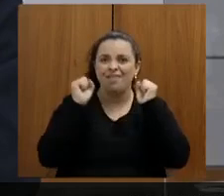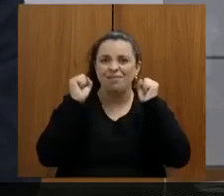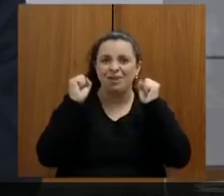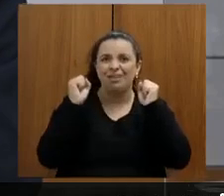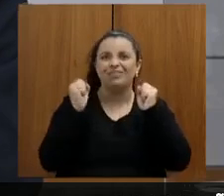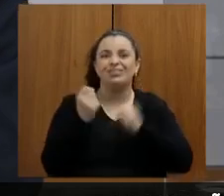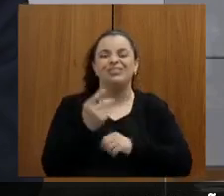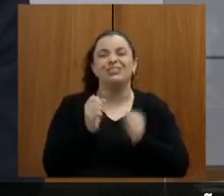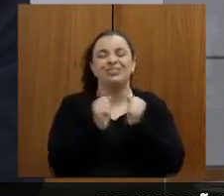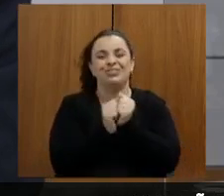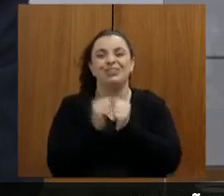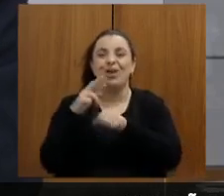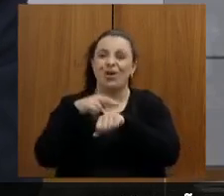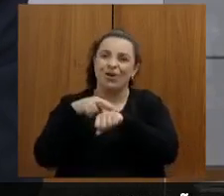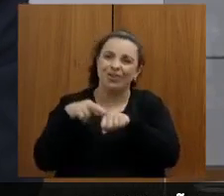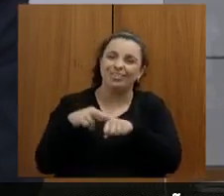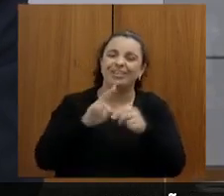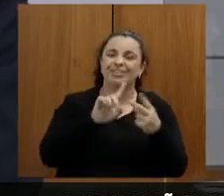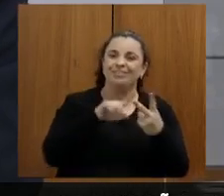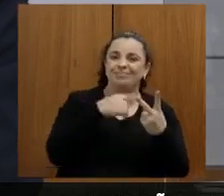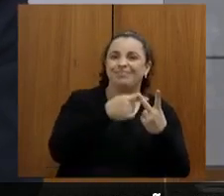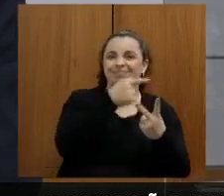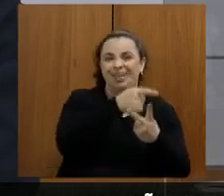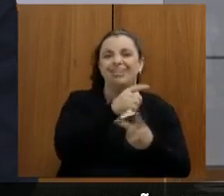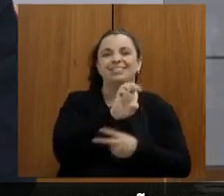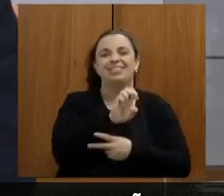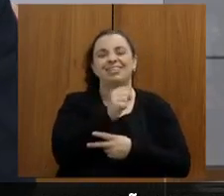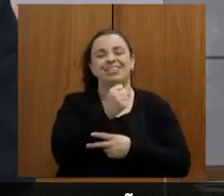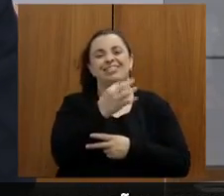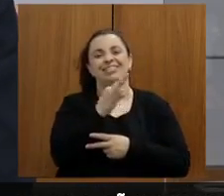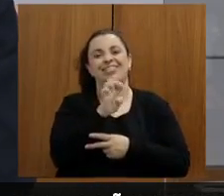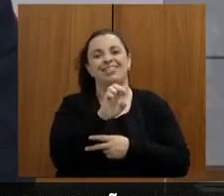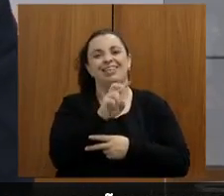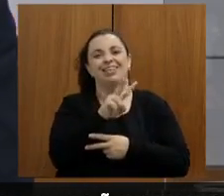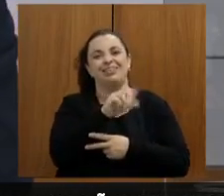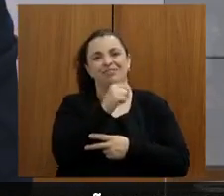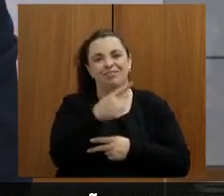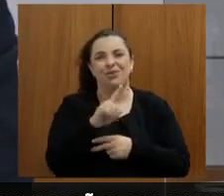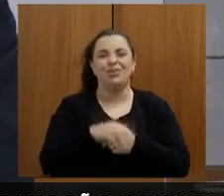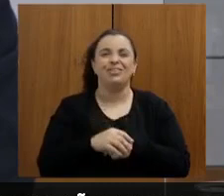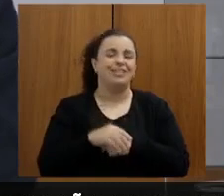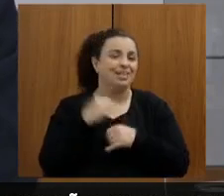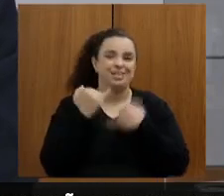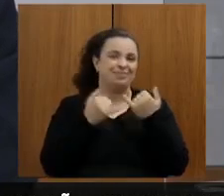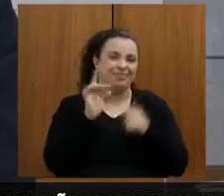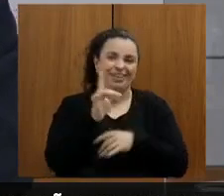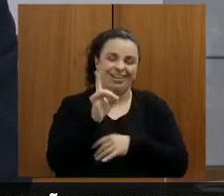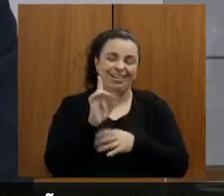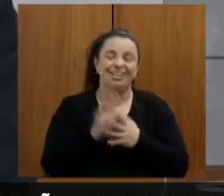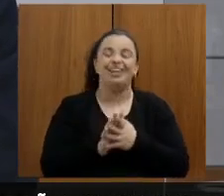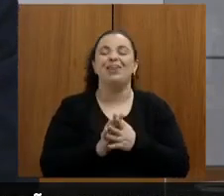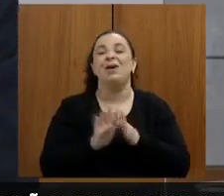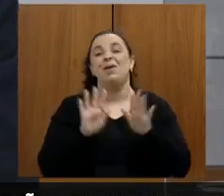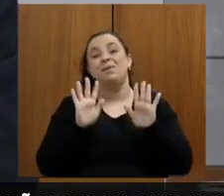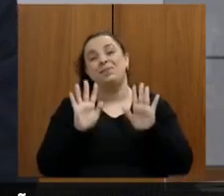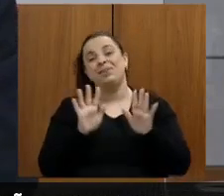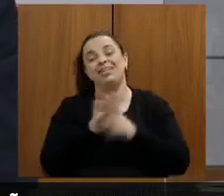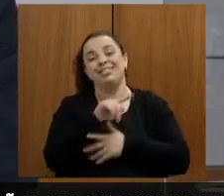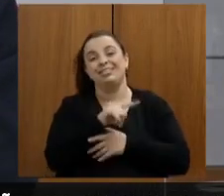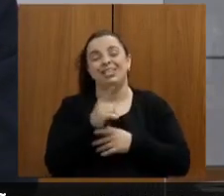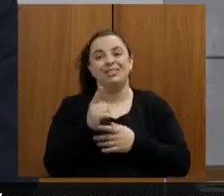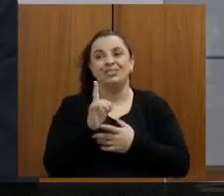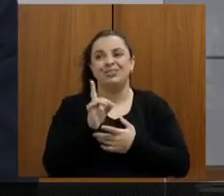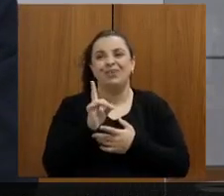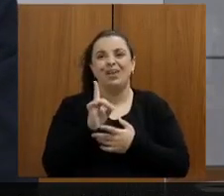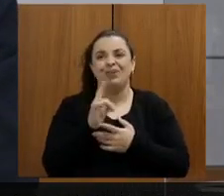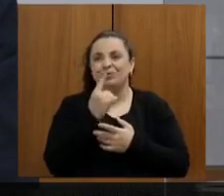vibradores Rodrigues e Coronel Estevam na brincadeira não né ainda bem que os dois não estão tão próximos assim